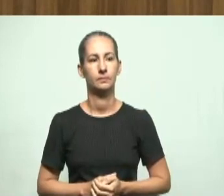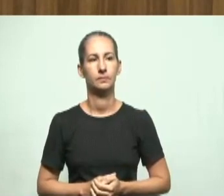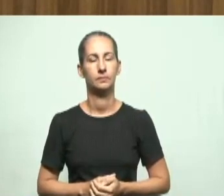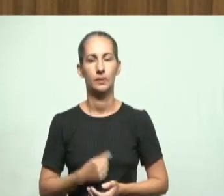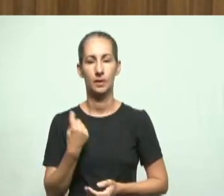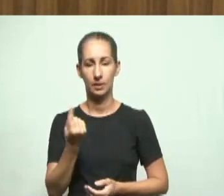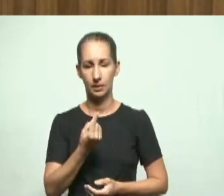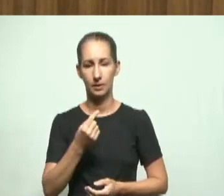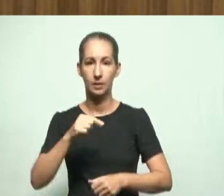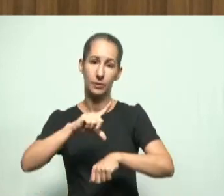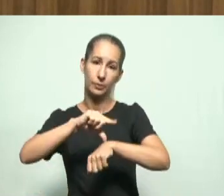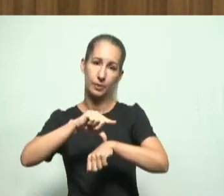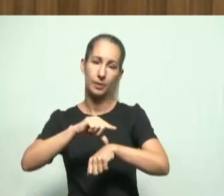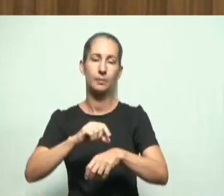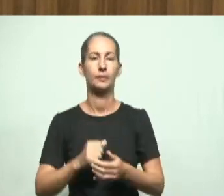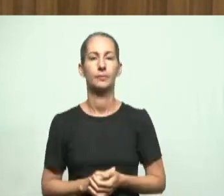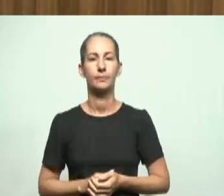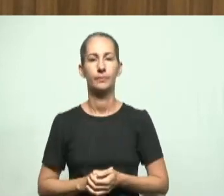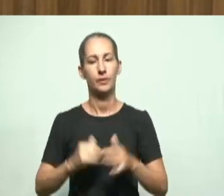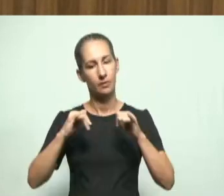Estou aqui no meu tempo de orador